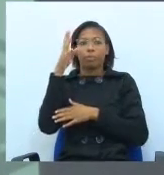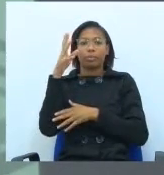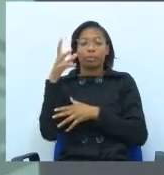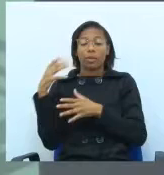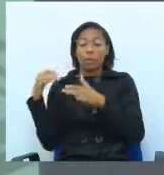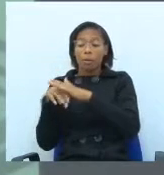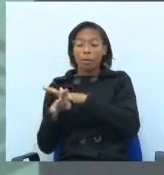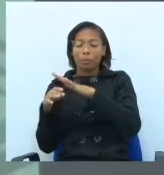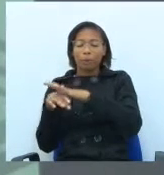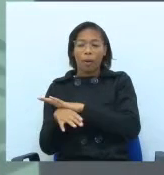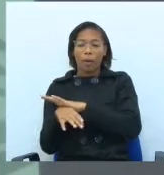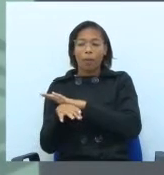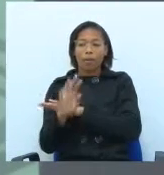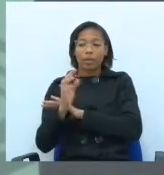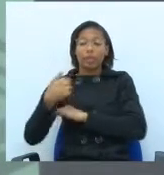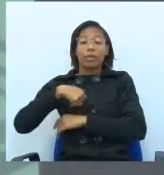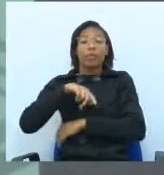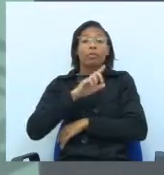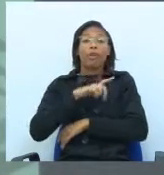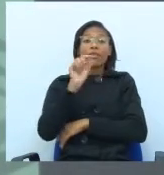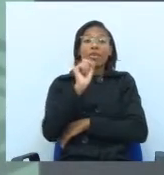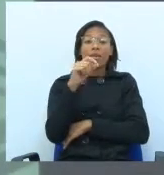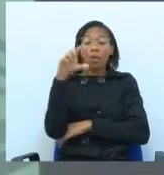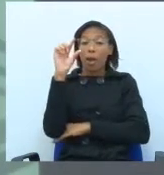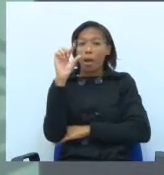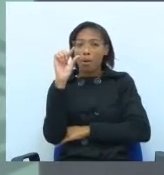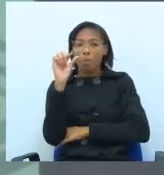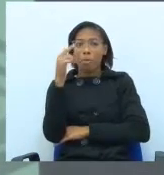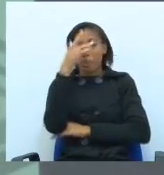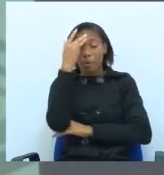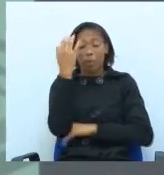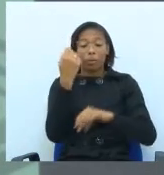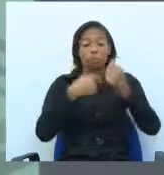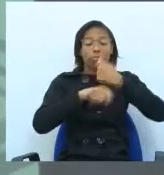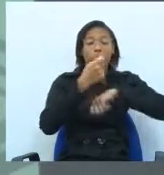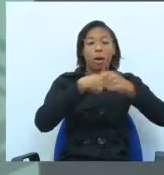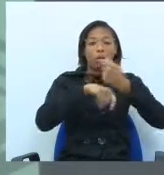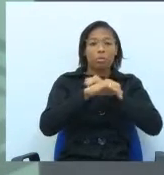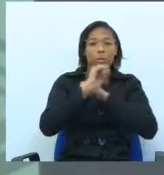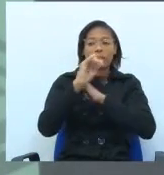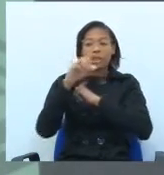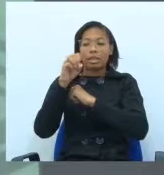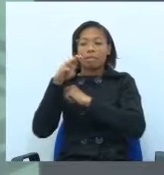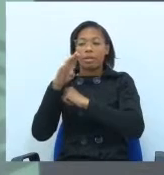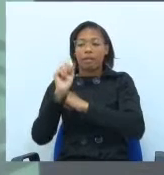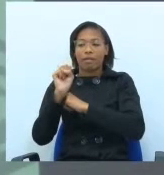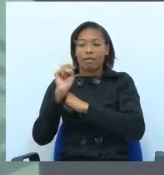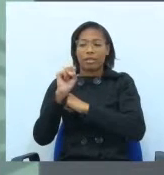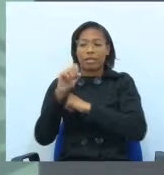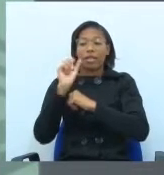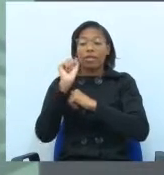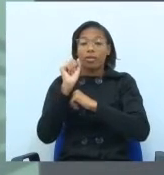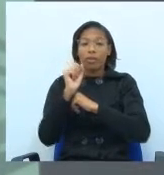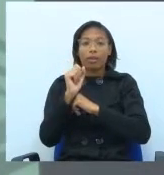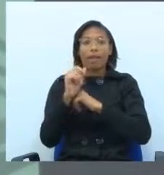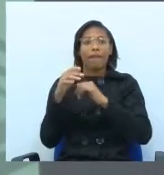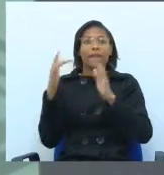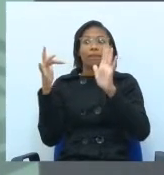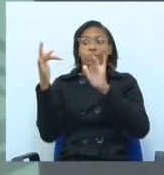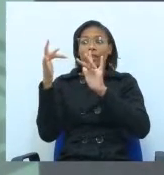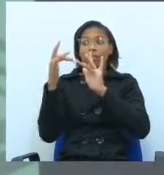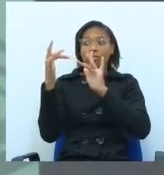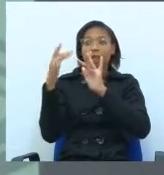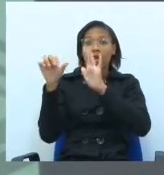é um tributo que a gente tem pouco ou nenhuma governabilidade, que é o ICMS. Ele está diretamente ligado, em primeiro